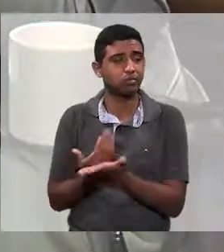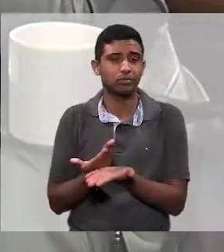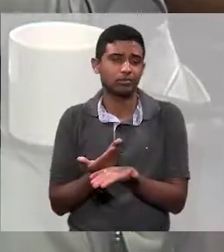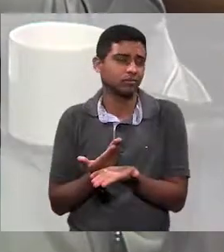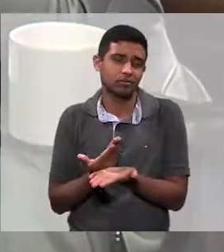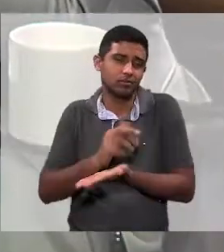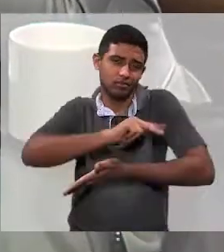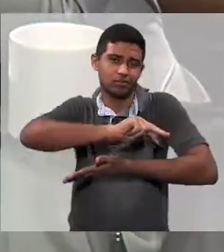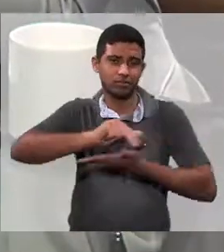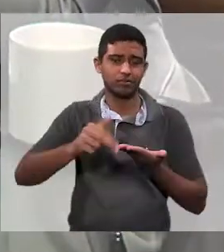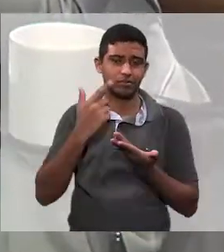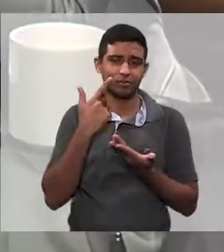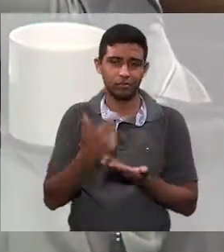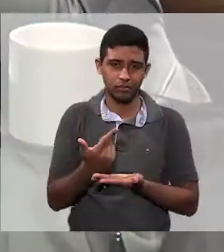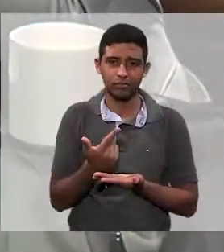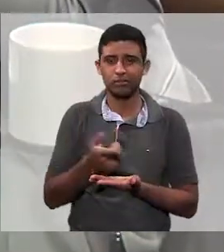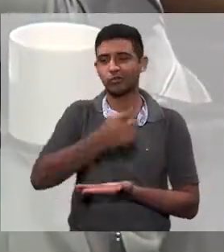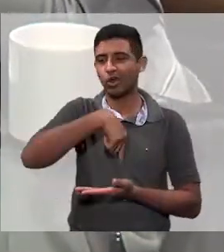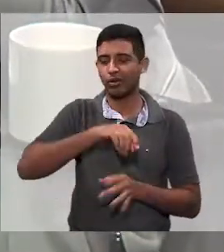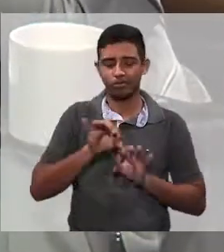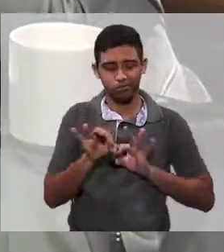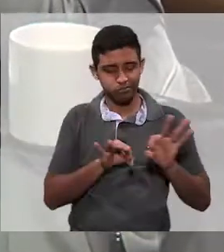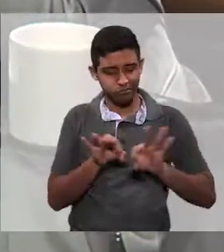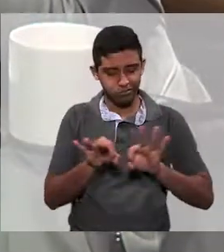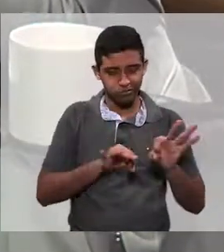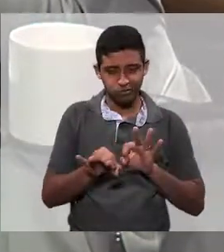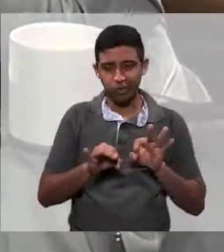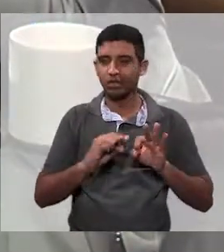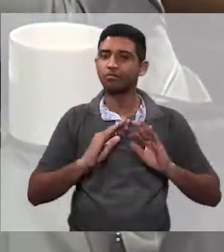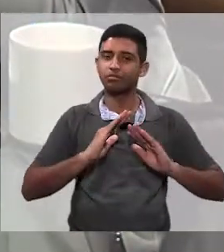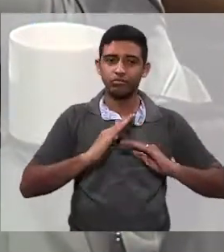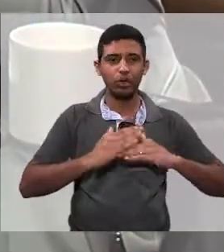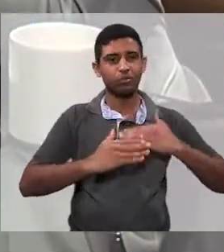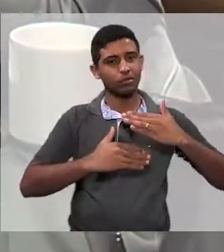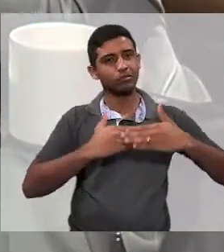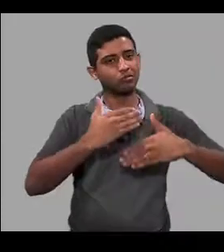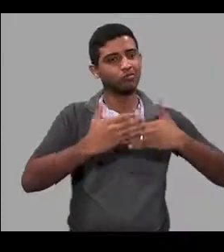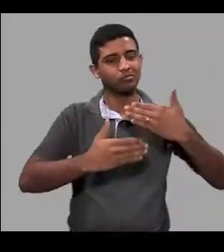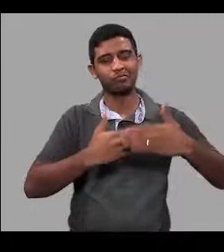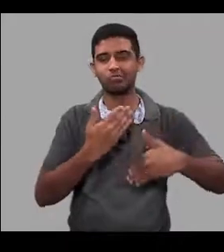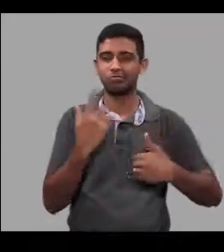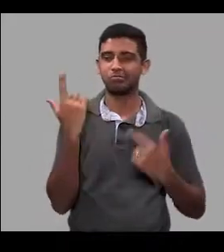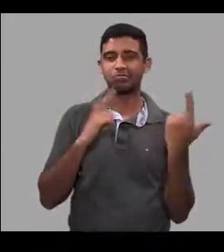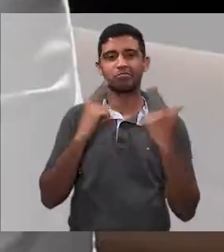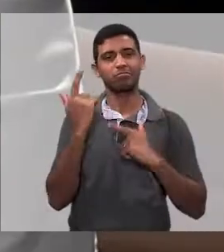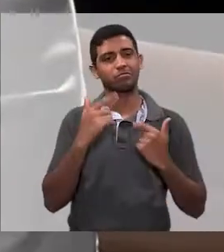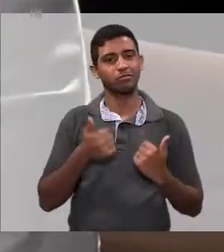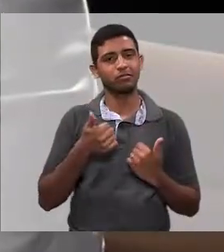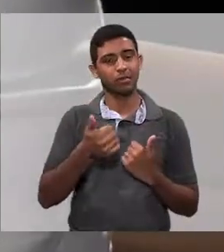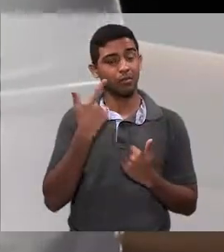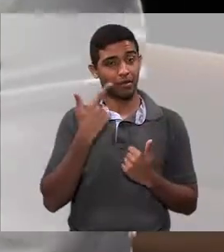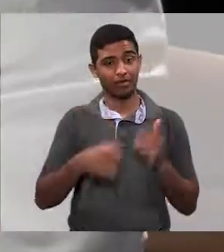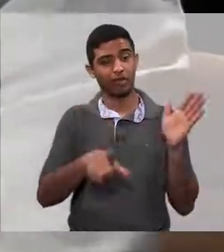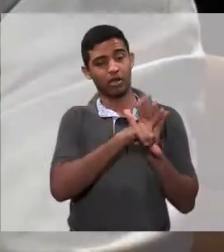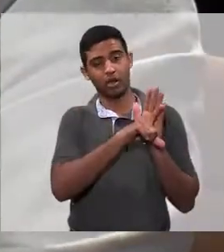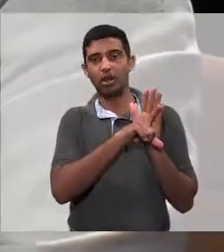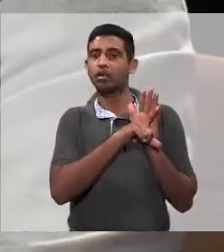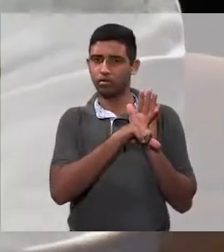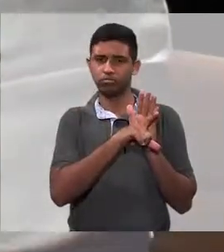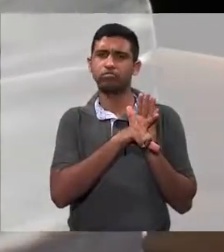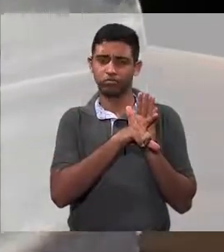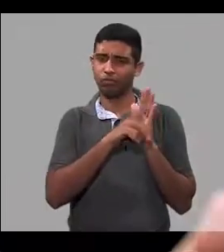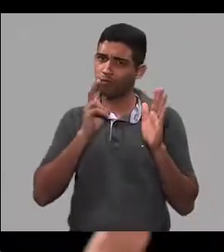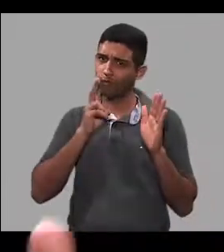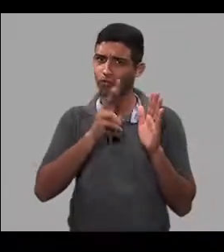programa na TV. Pois é, enfim. Então a gente está, eu diria que o processo de institucionalização está em curso. É claro que a resolução aprovada é um marco.